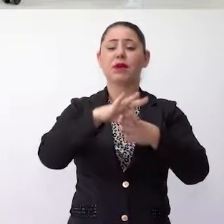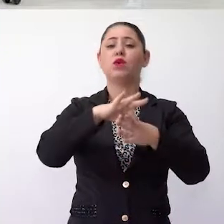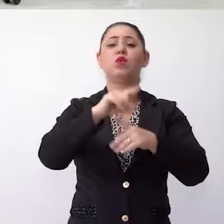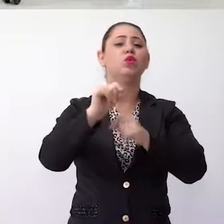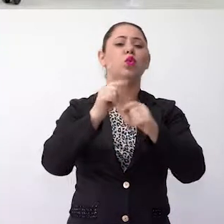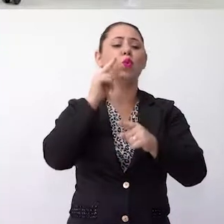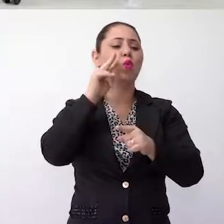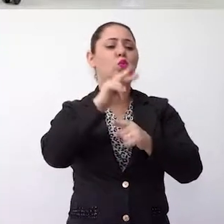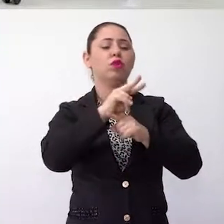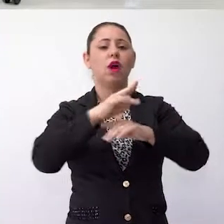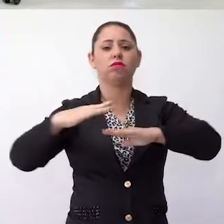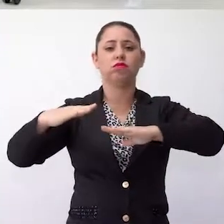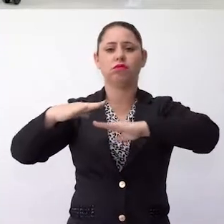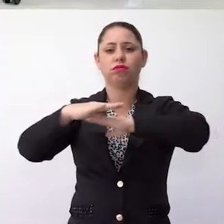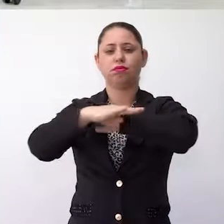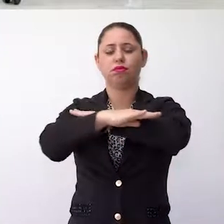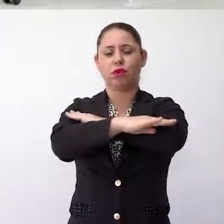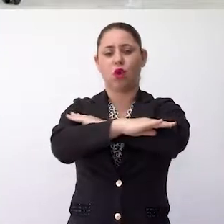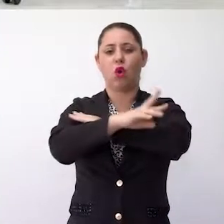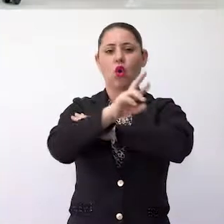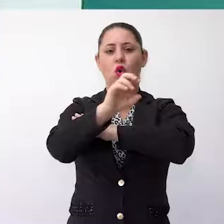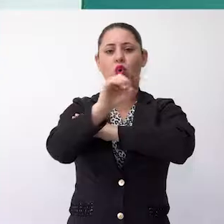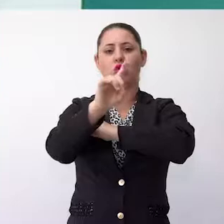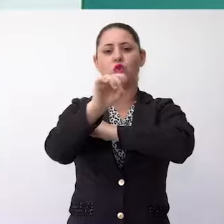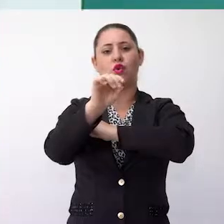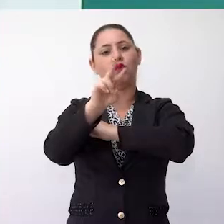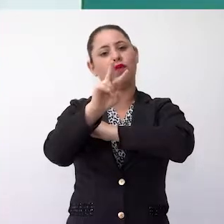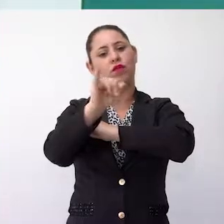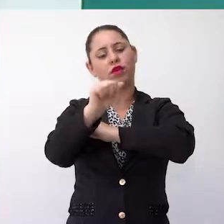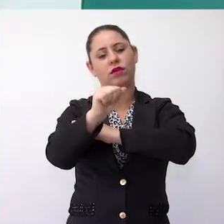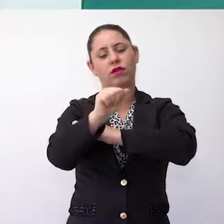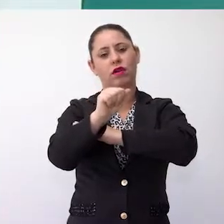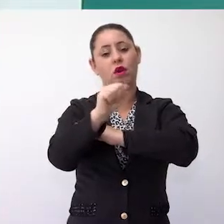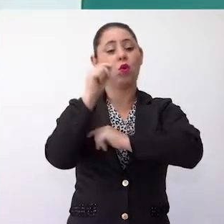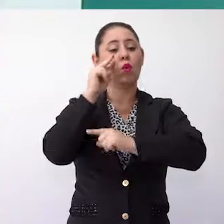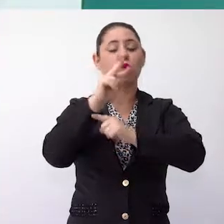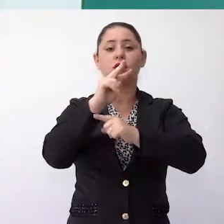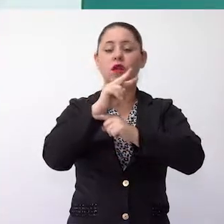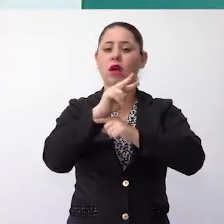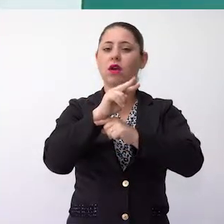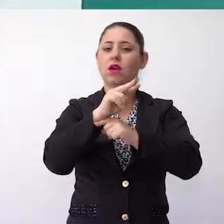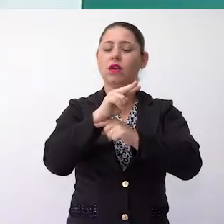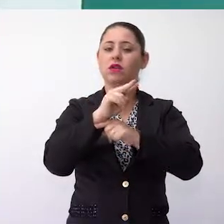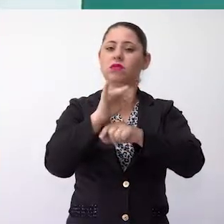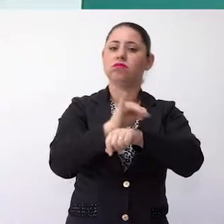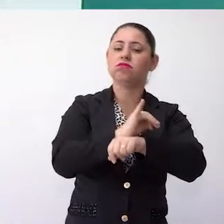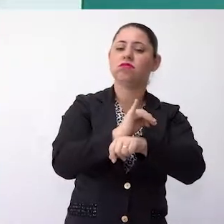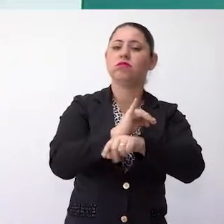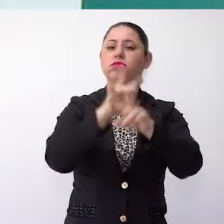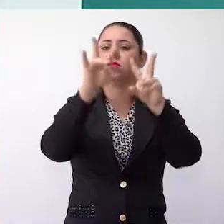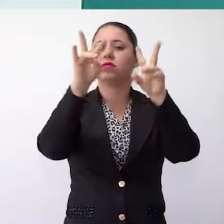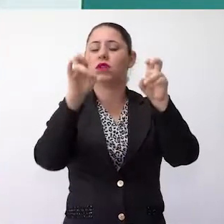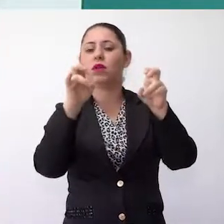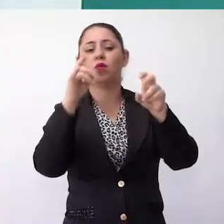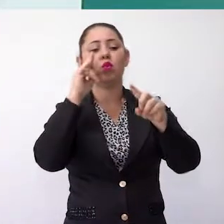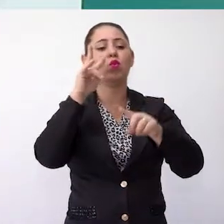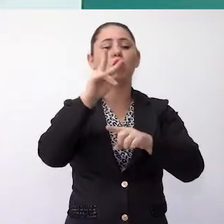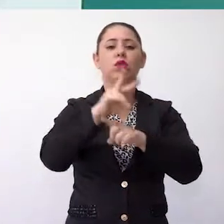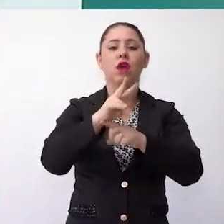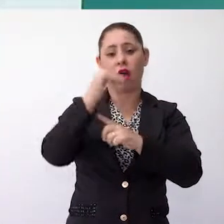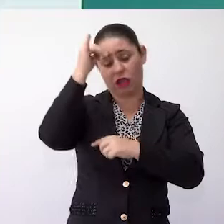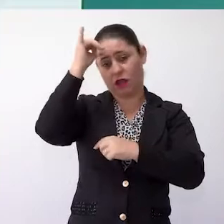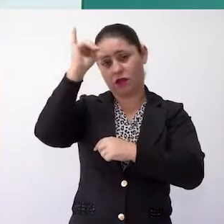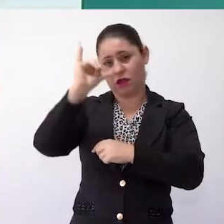é cuidar das rodovias, né? A nossa missão é de fiscalizar as rodovias, e aí a gente entra nas questões de, preventivamente,